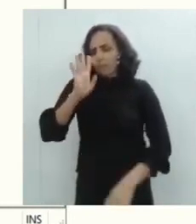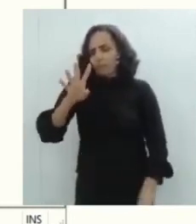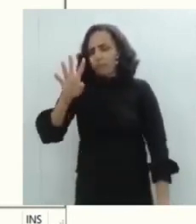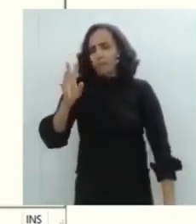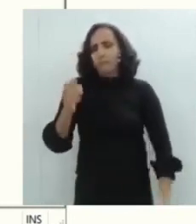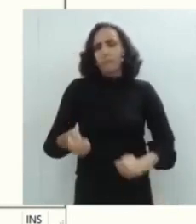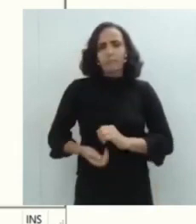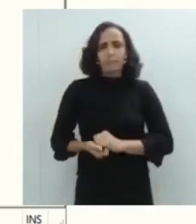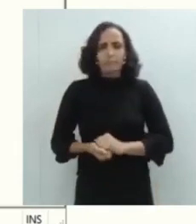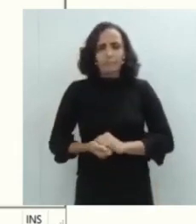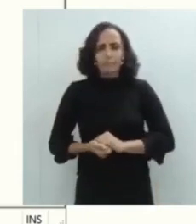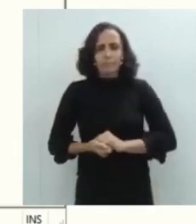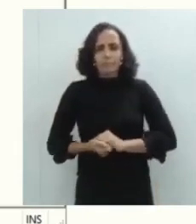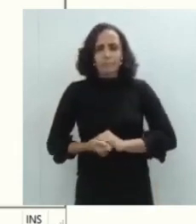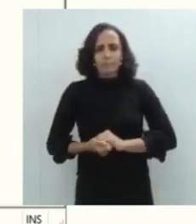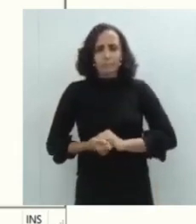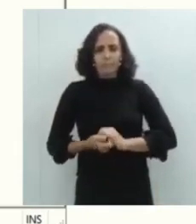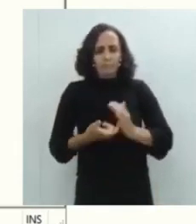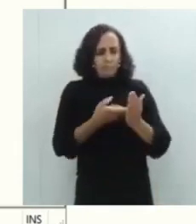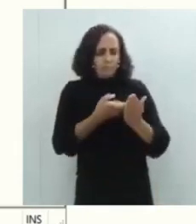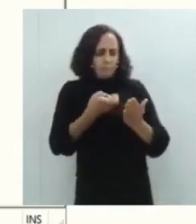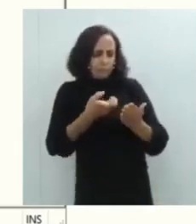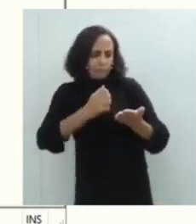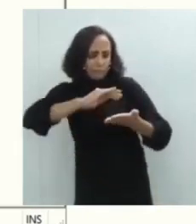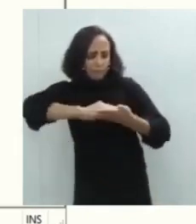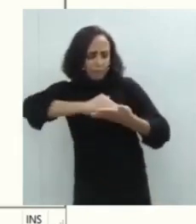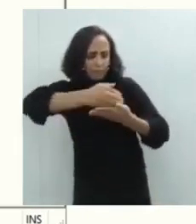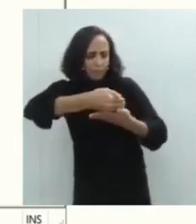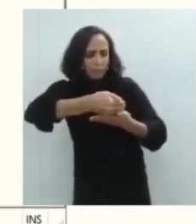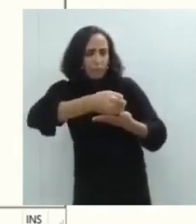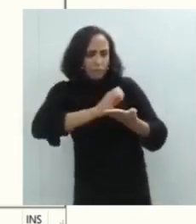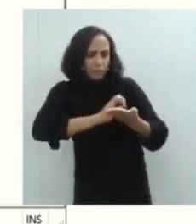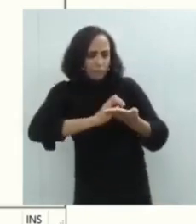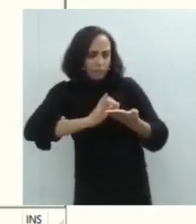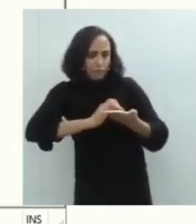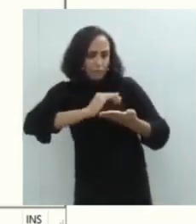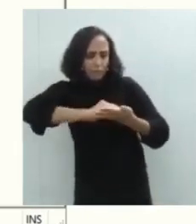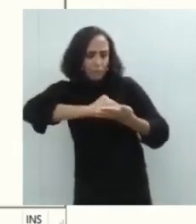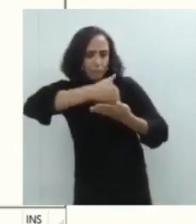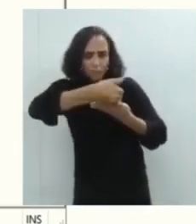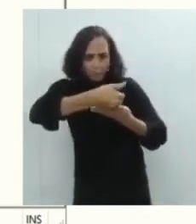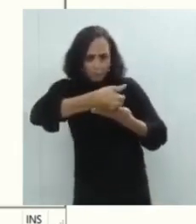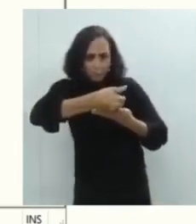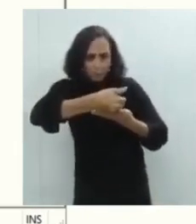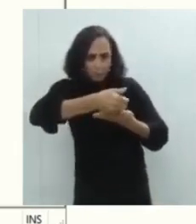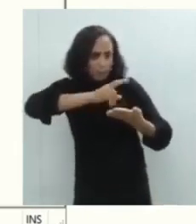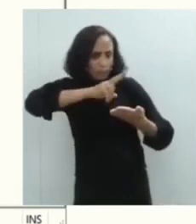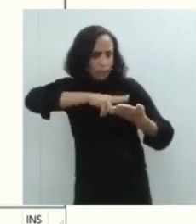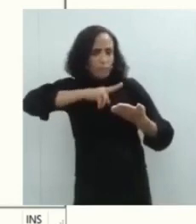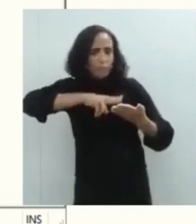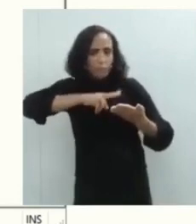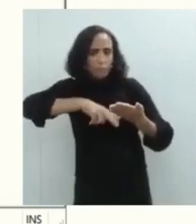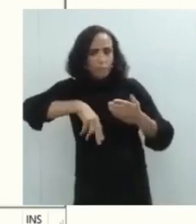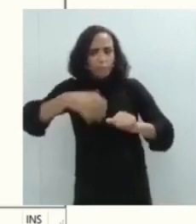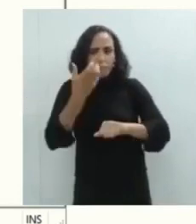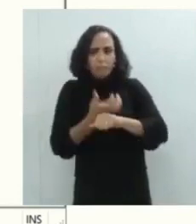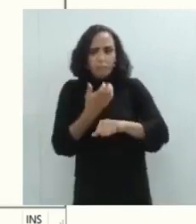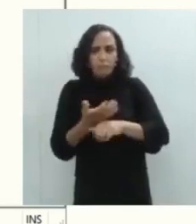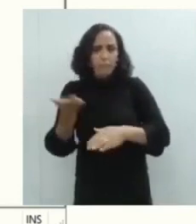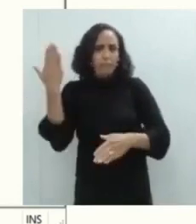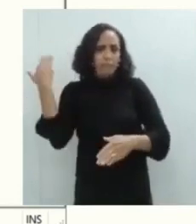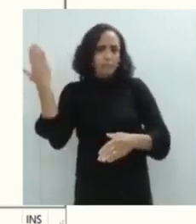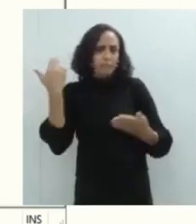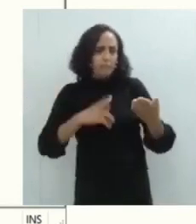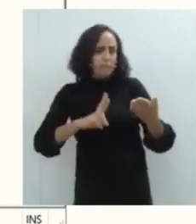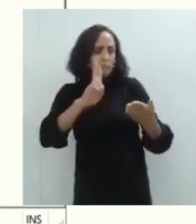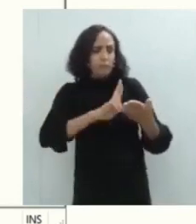viu no e-book, já verificou no e-book, e na competência anterior, que a gente tem a função